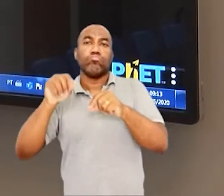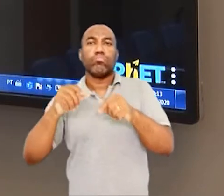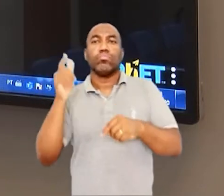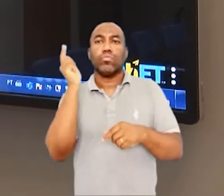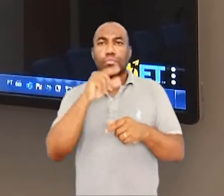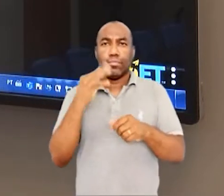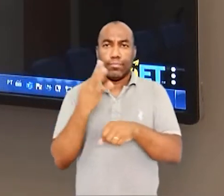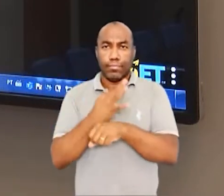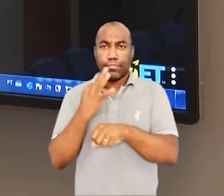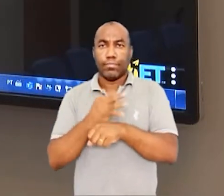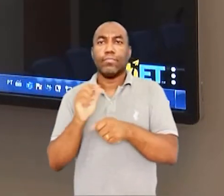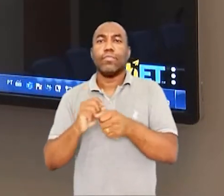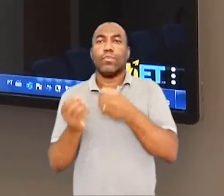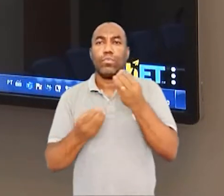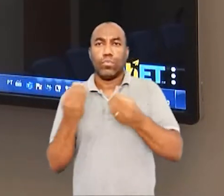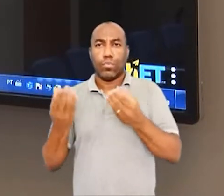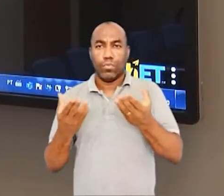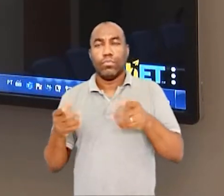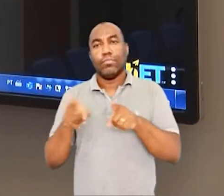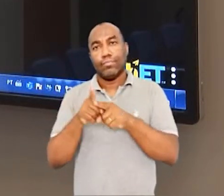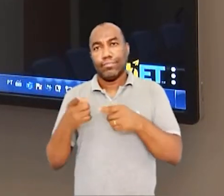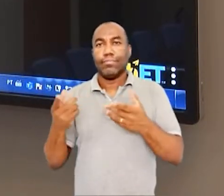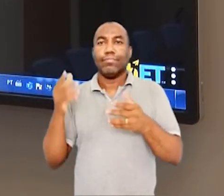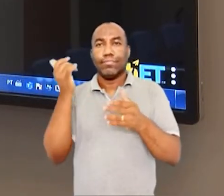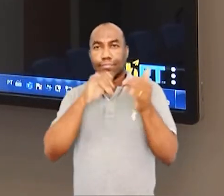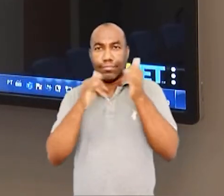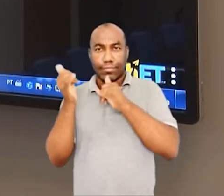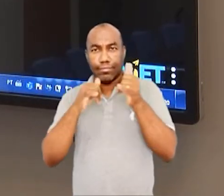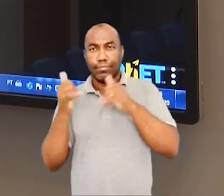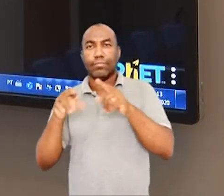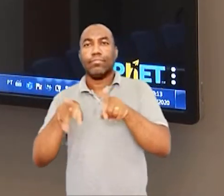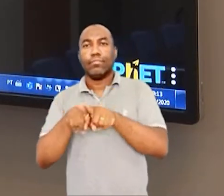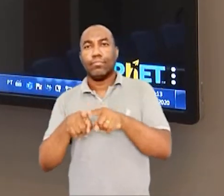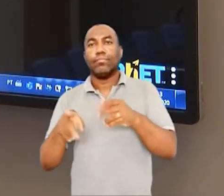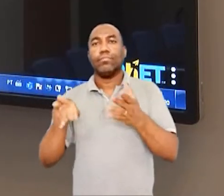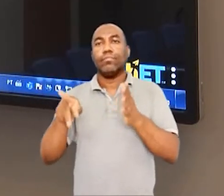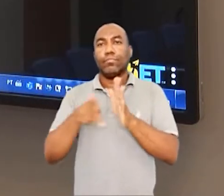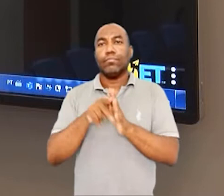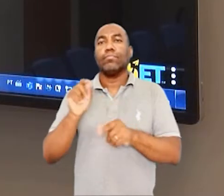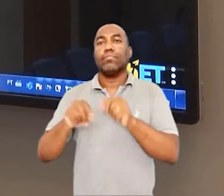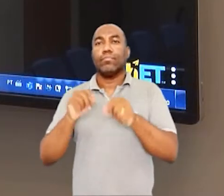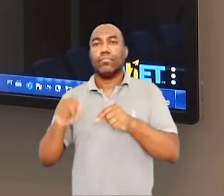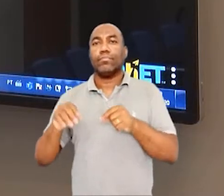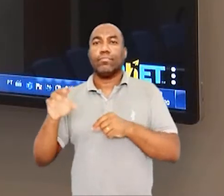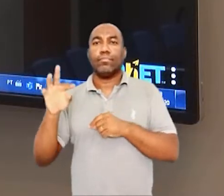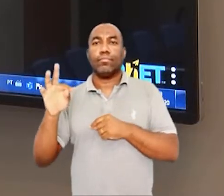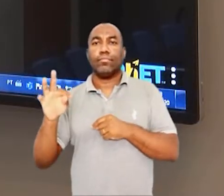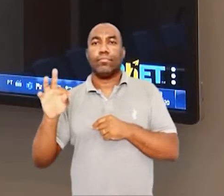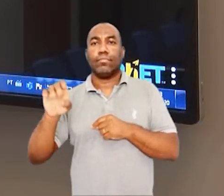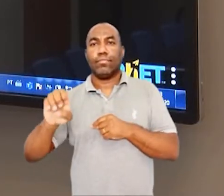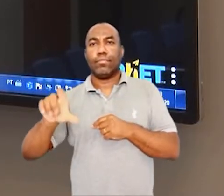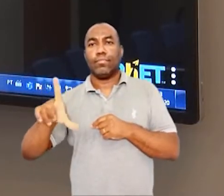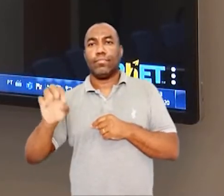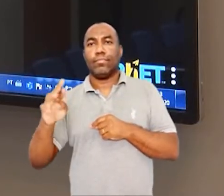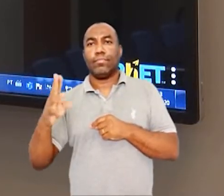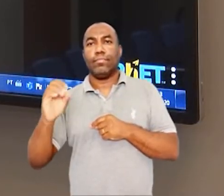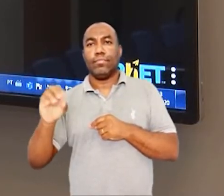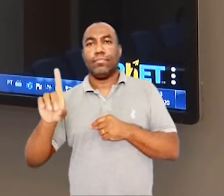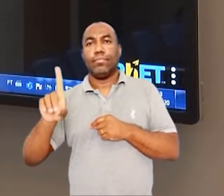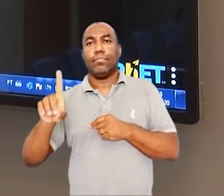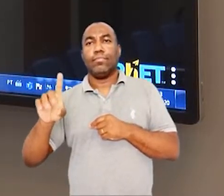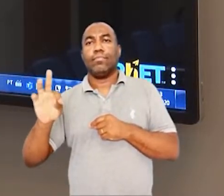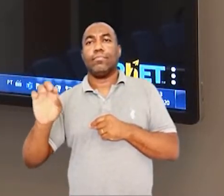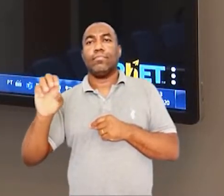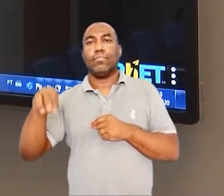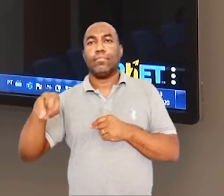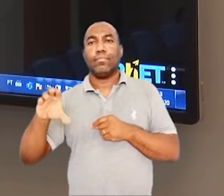ela transforma a energia elétrica em energia térmica. Isso tem um nome importante na física, é o efeito Joule. O